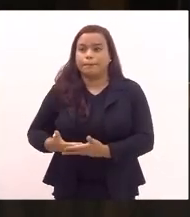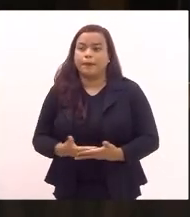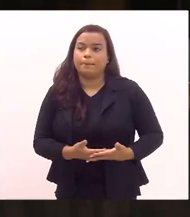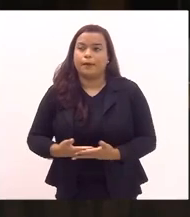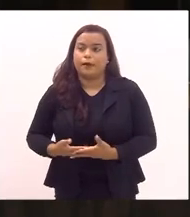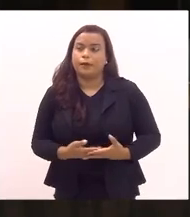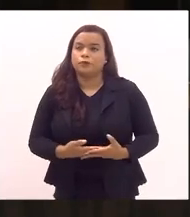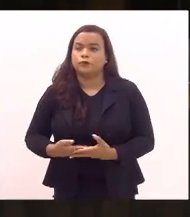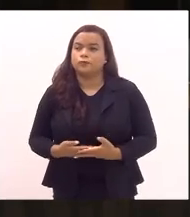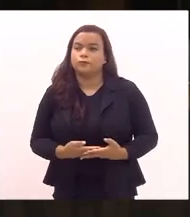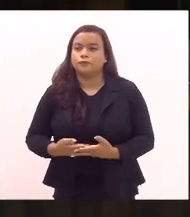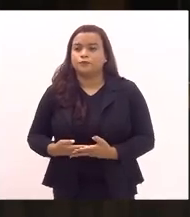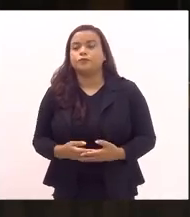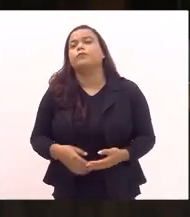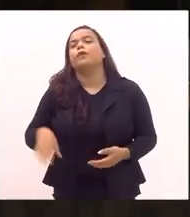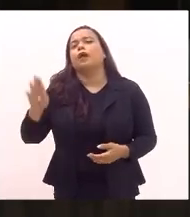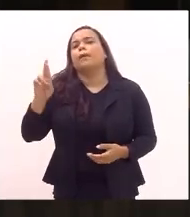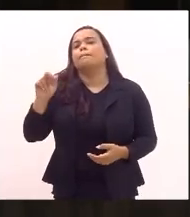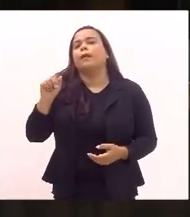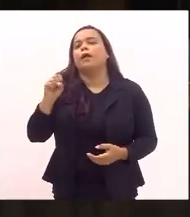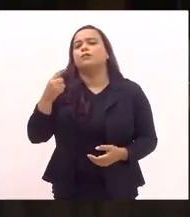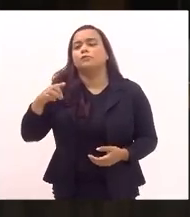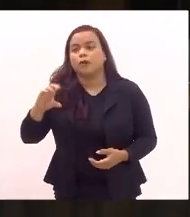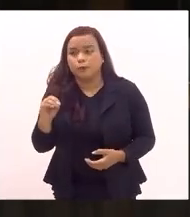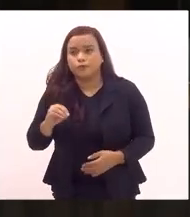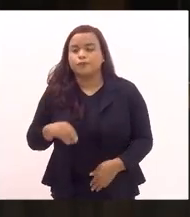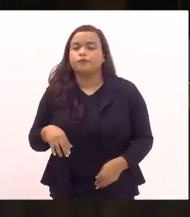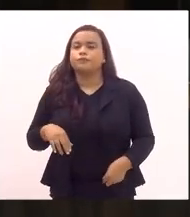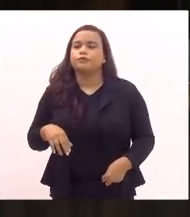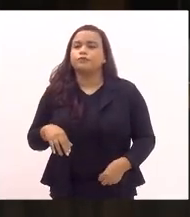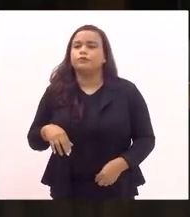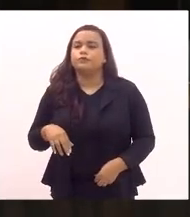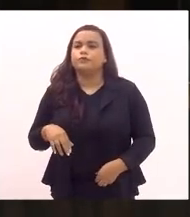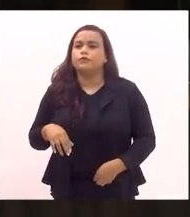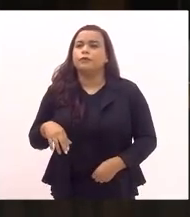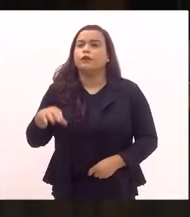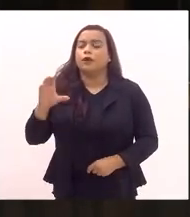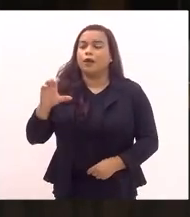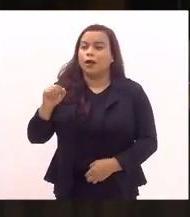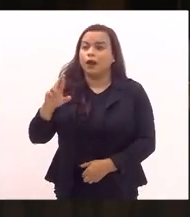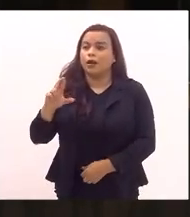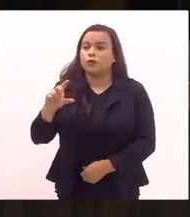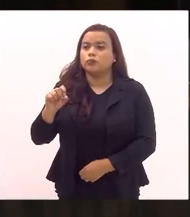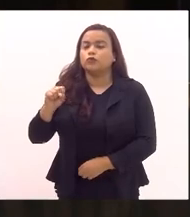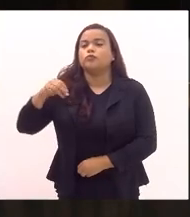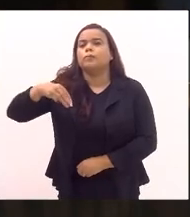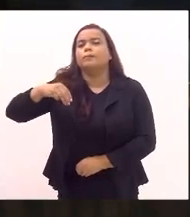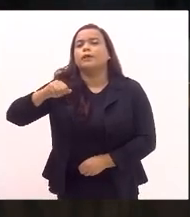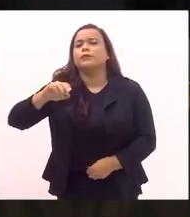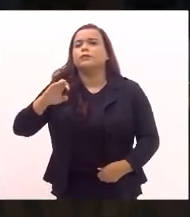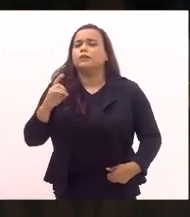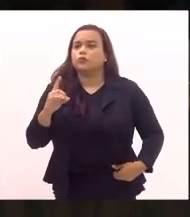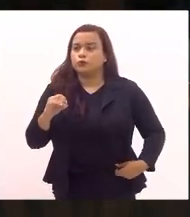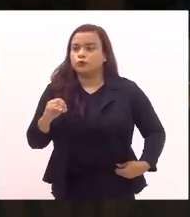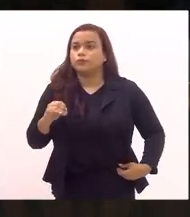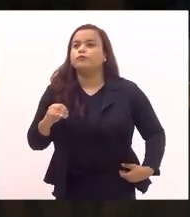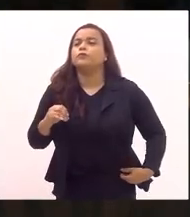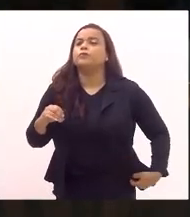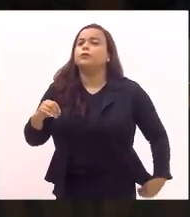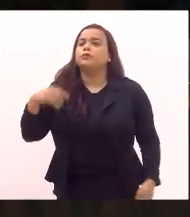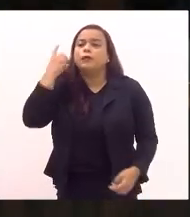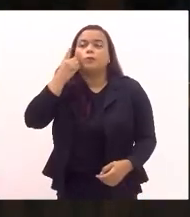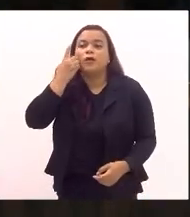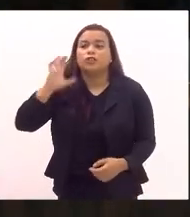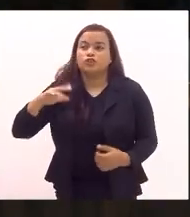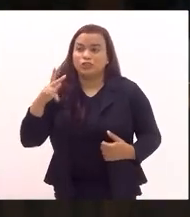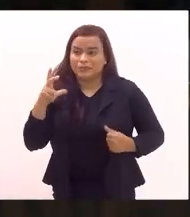tá do Bebeto Deputado brazão Deputado brazão deputado Carlos Macedo estado Carlos Macedo Deputado